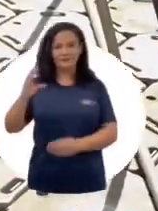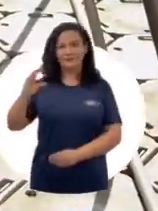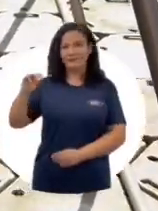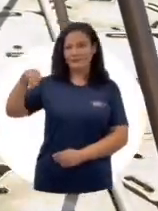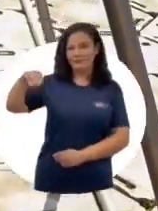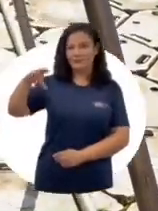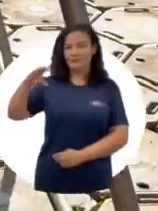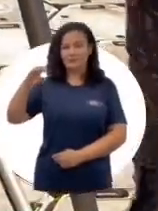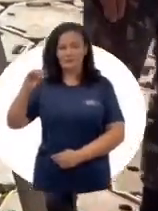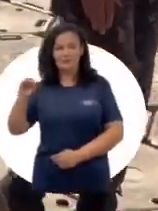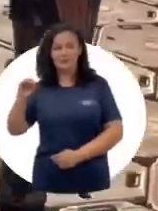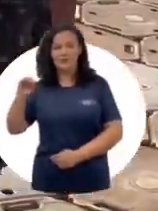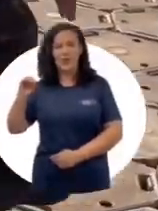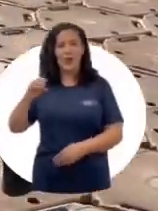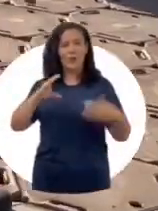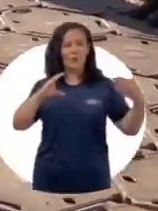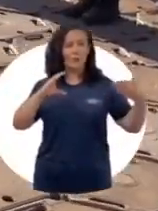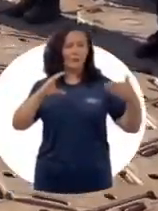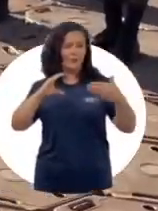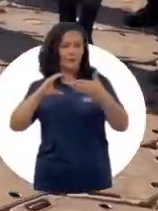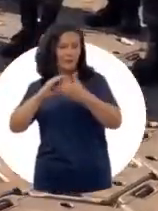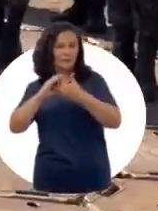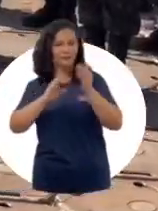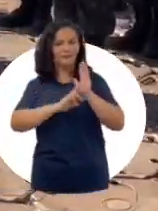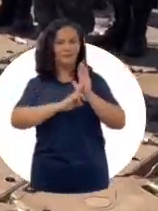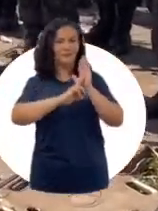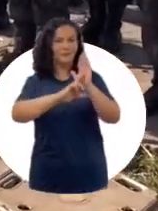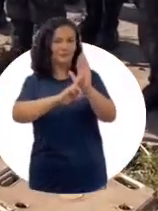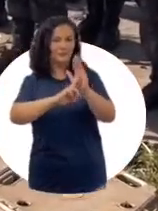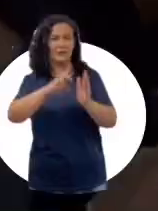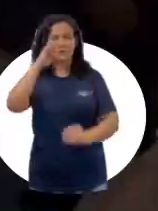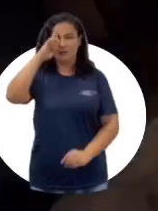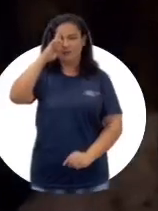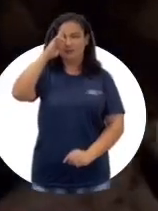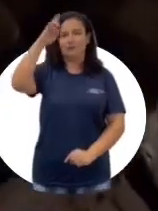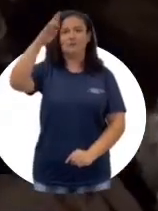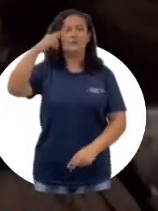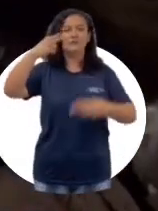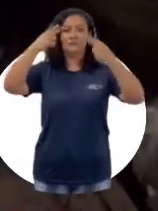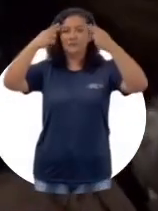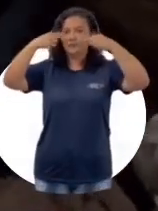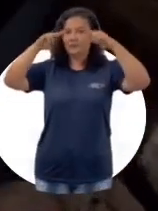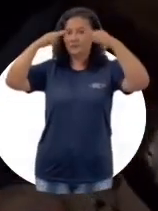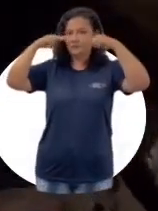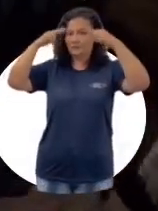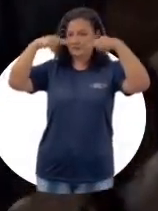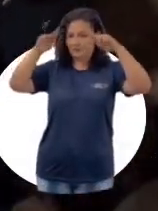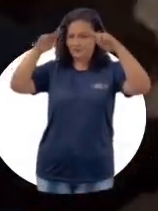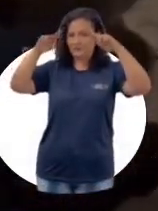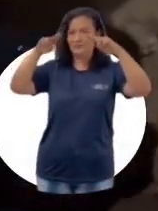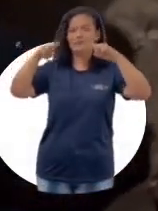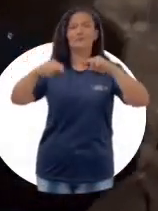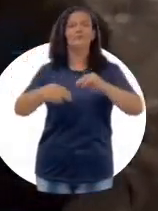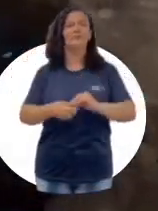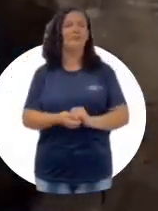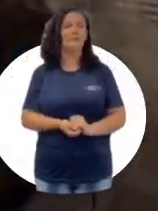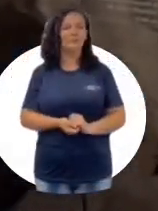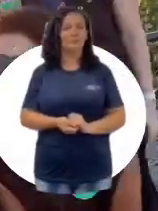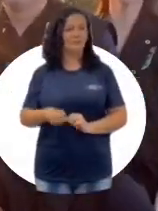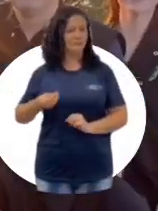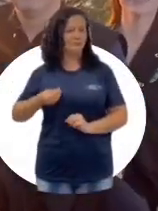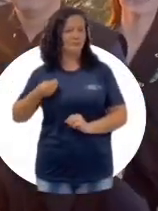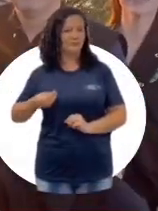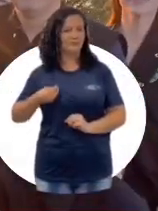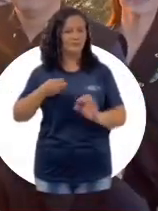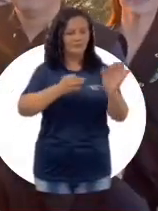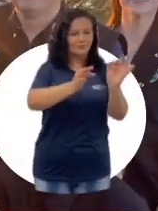convite do Comando Militar do Oeste, o Bioparque Pantanal, representado pela diretora-geral Maria Fernanda